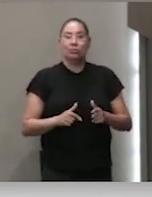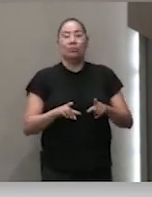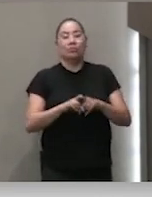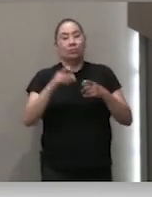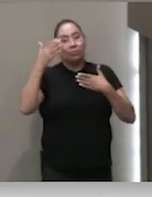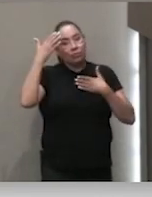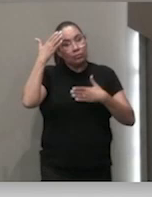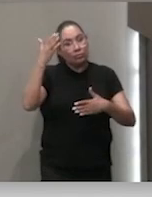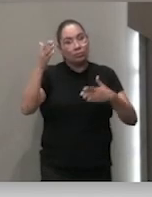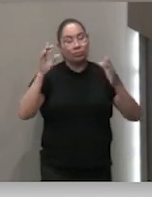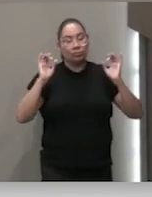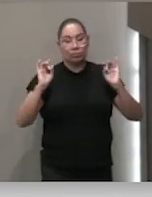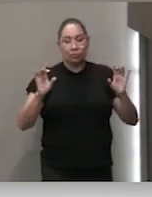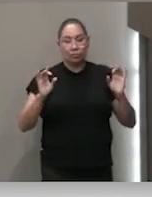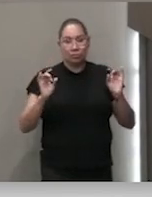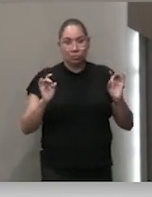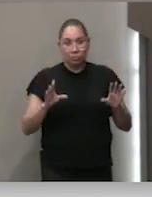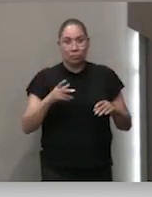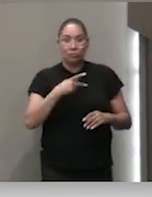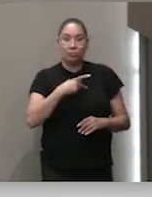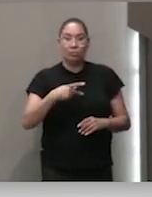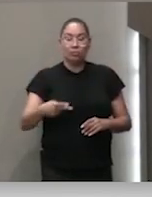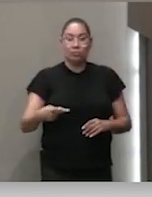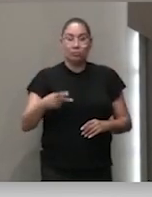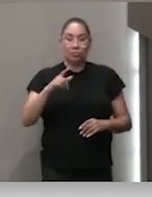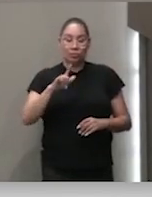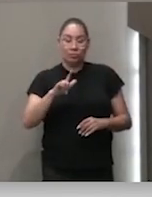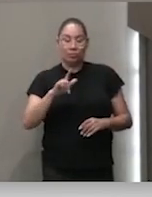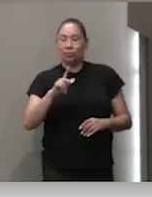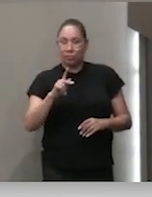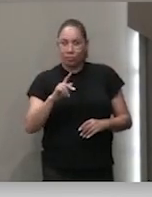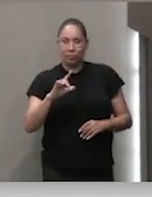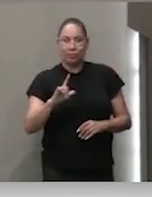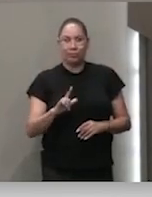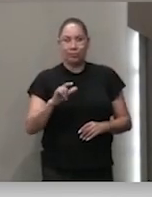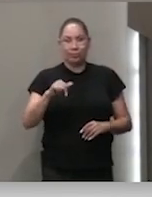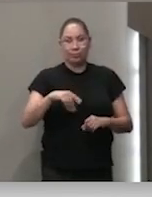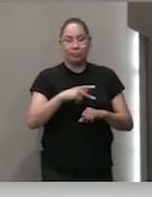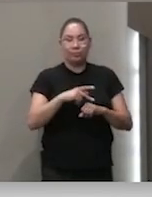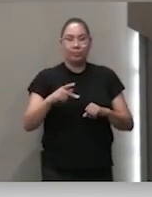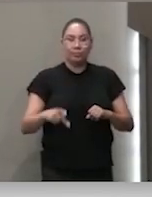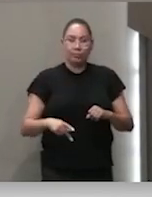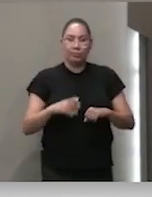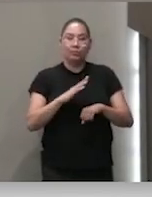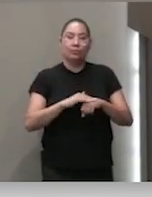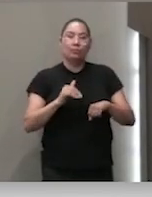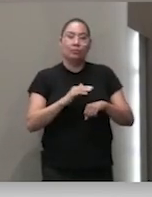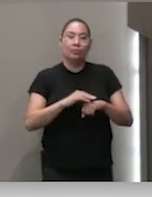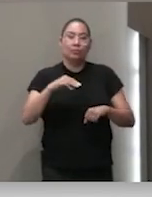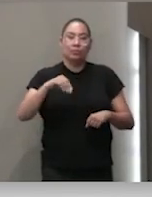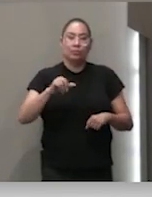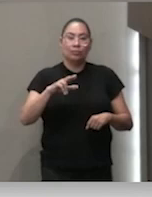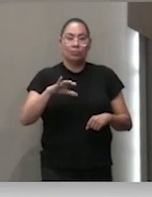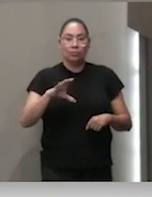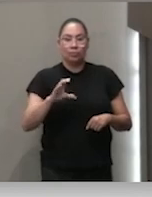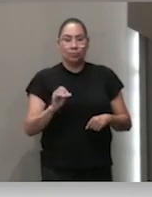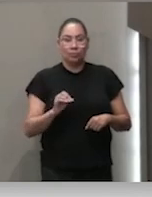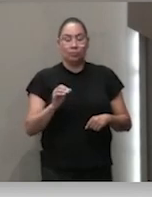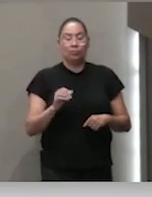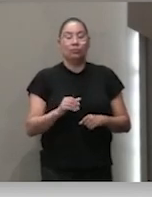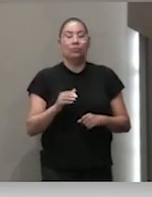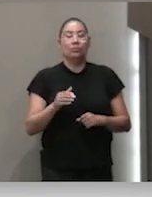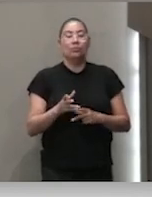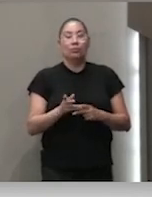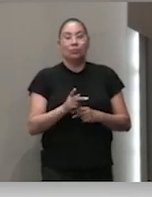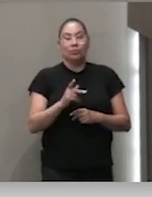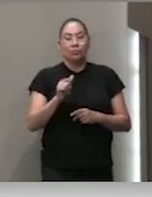agradecimento também especial ao presidente do PL aqui de Passo Fundo, meu querido amigo Márcio Patucci também. Eu acho que a gente tem que